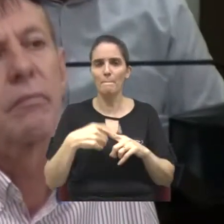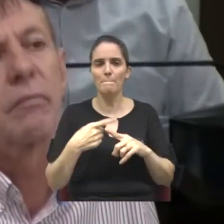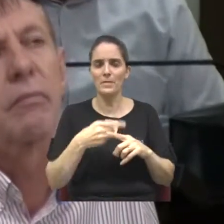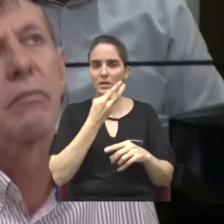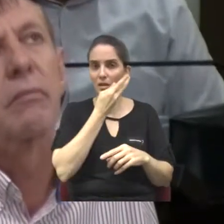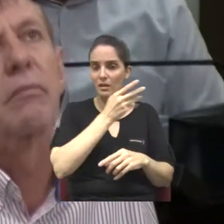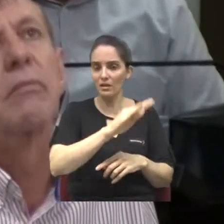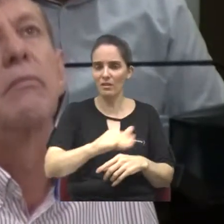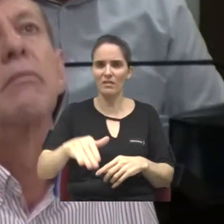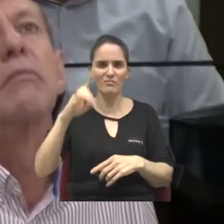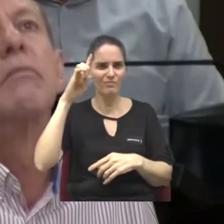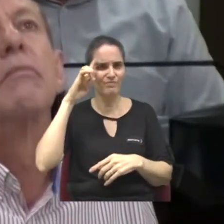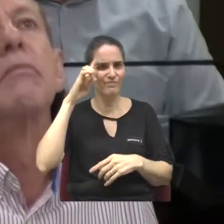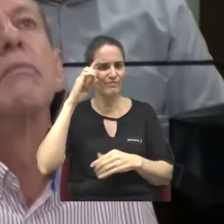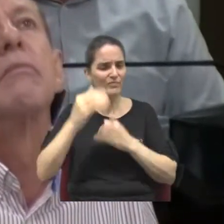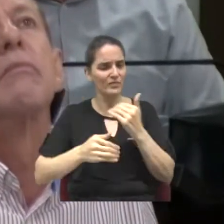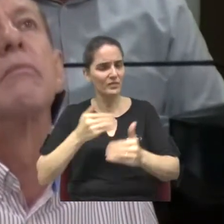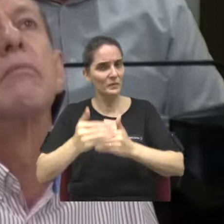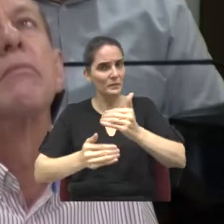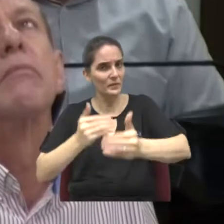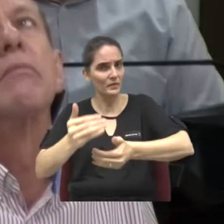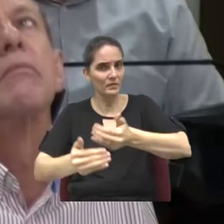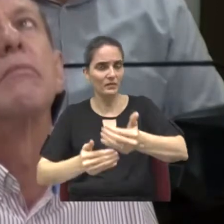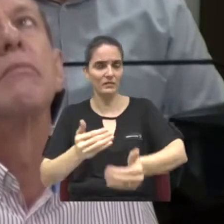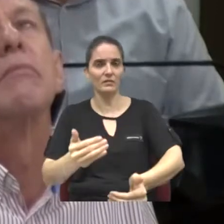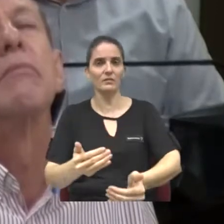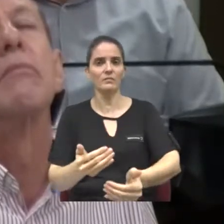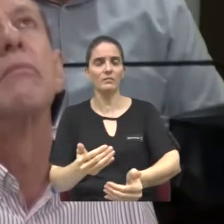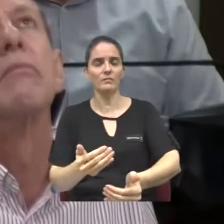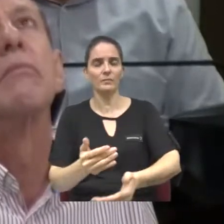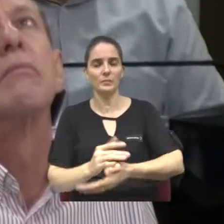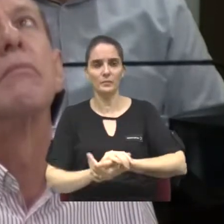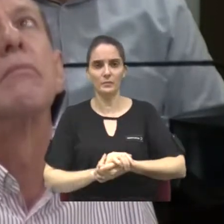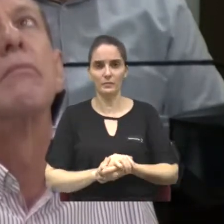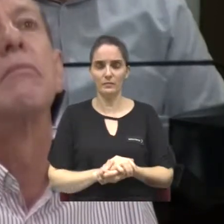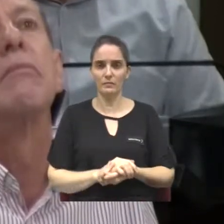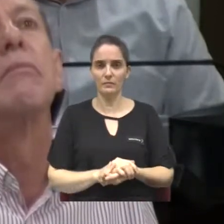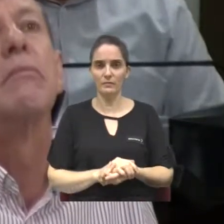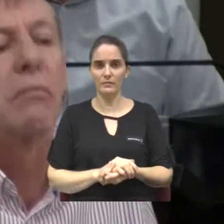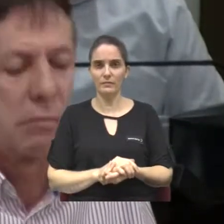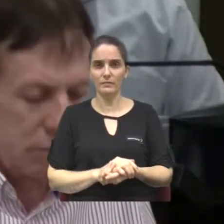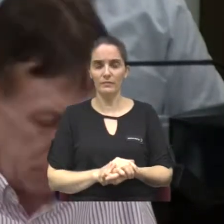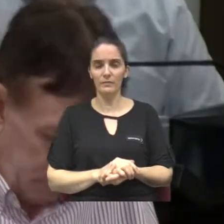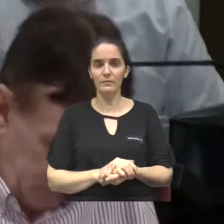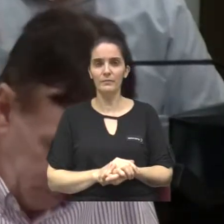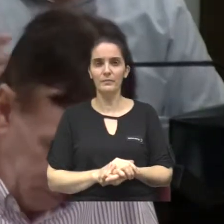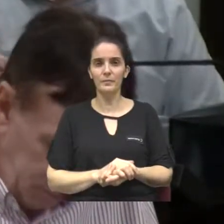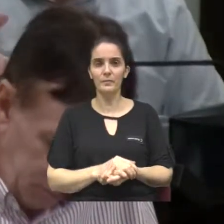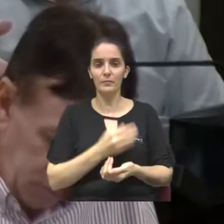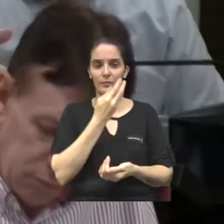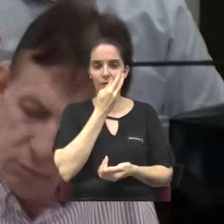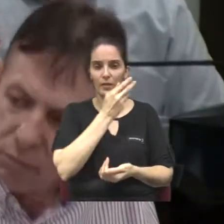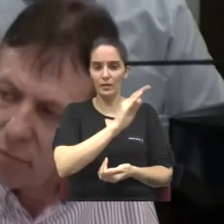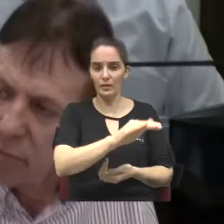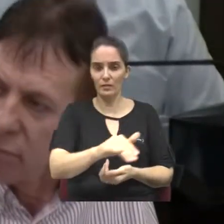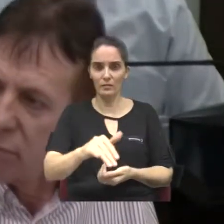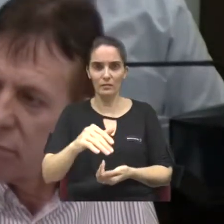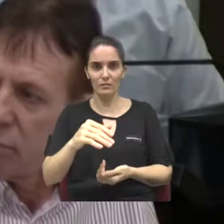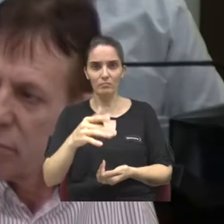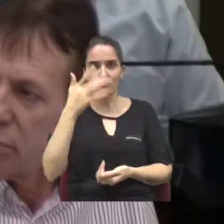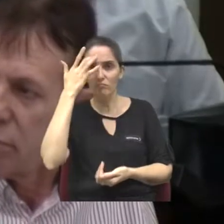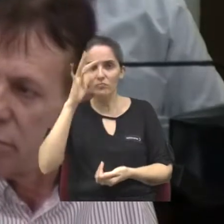nós temos visto que já não tem nem parâmetros se é crianças novas